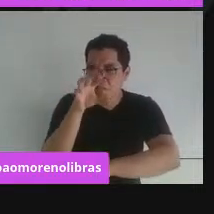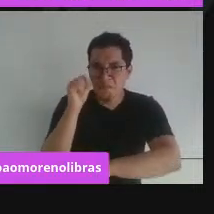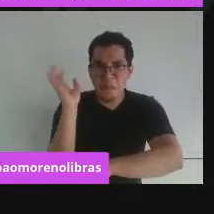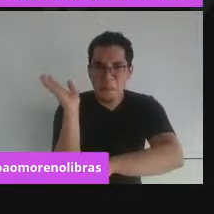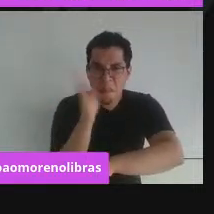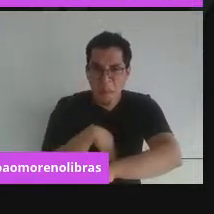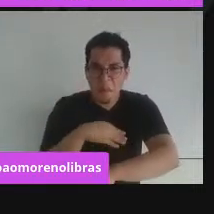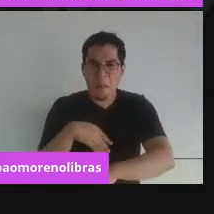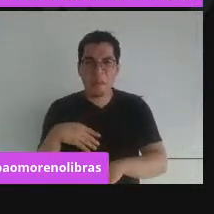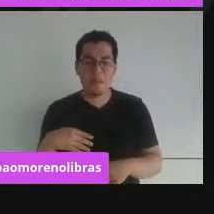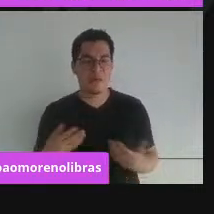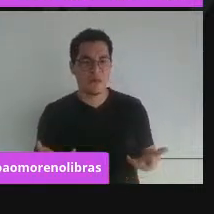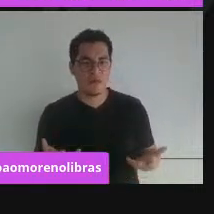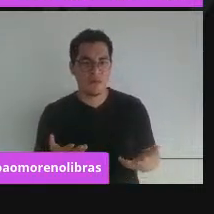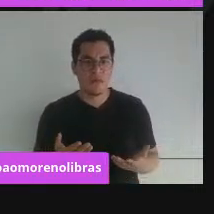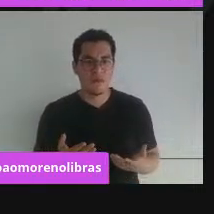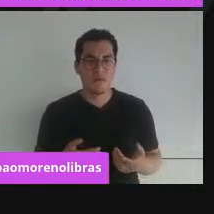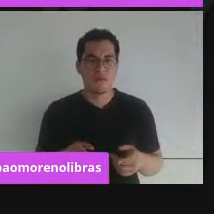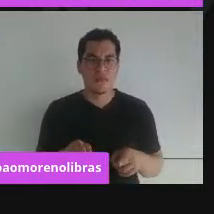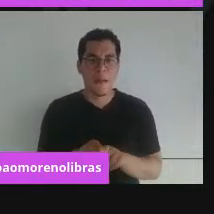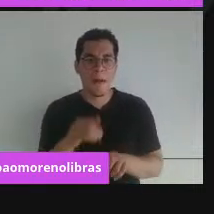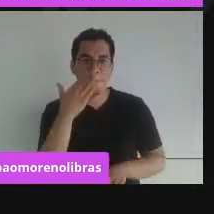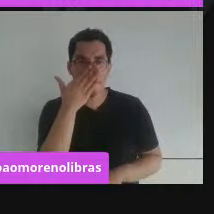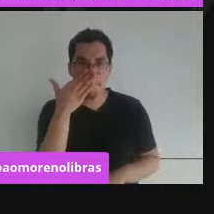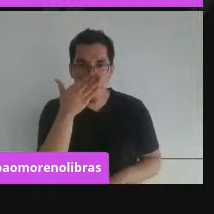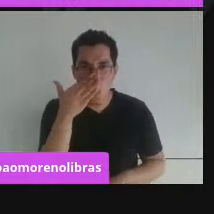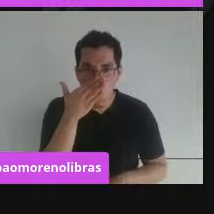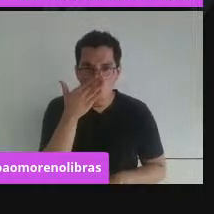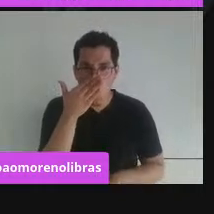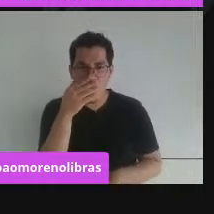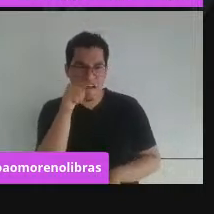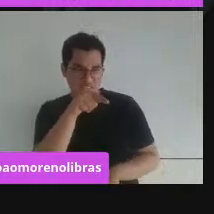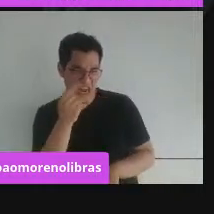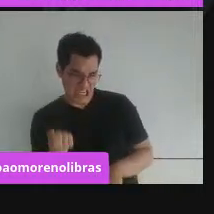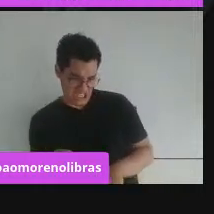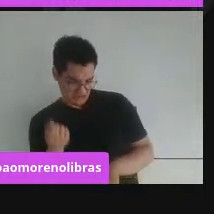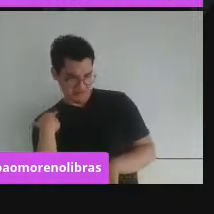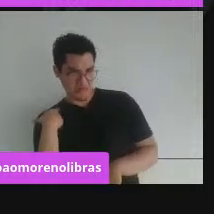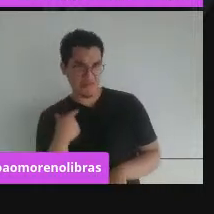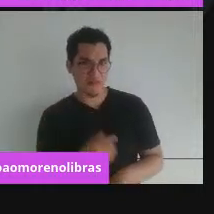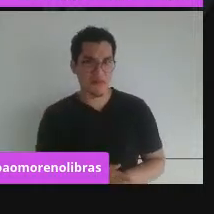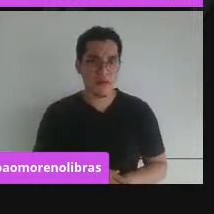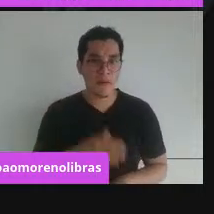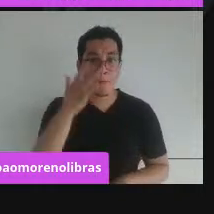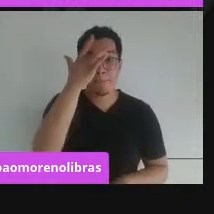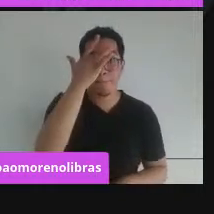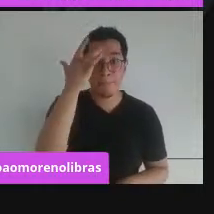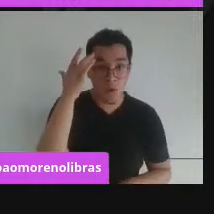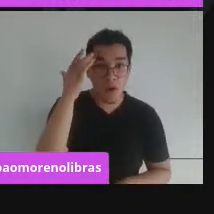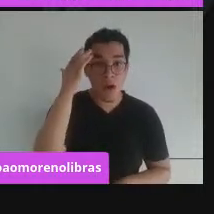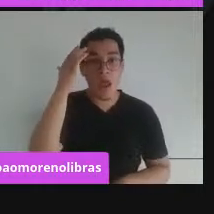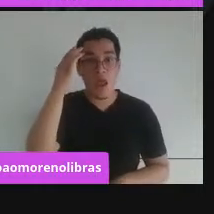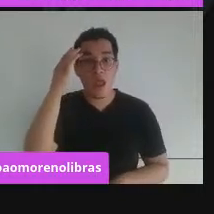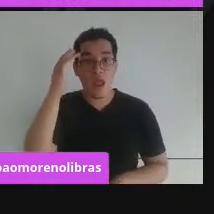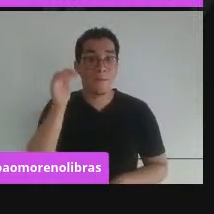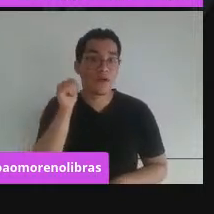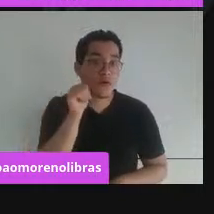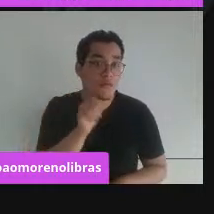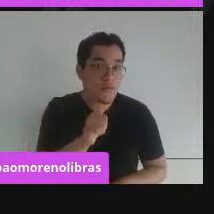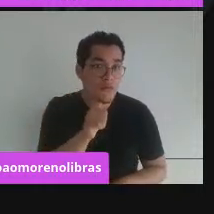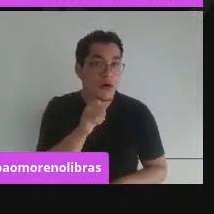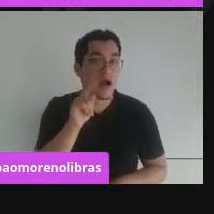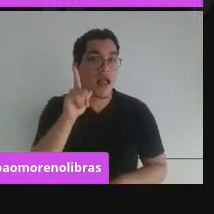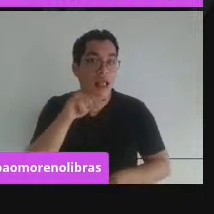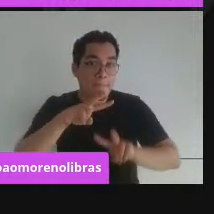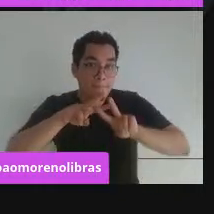de vagabunda, gorda, fedorenta, puta e aberração, as detentas do CRF relatam